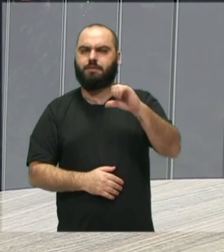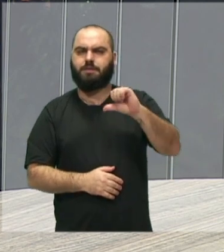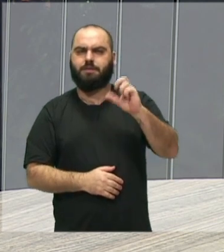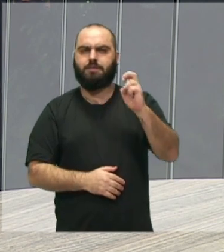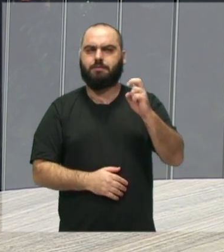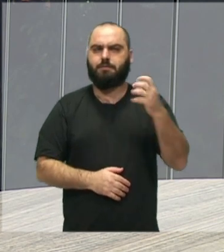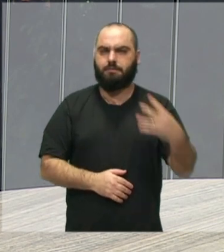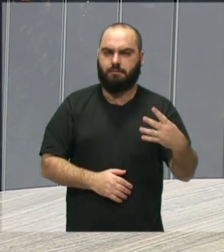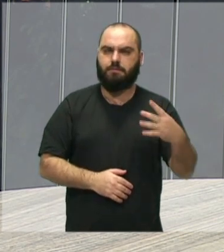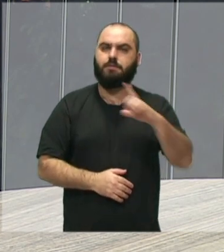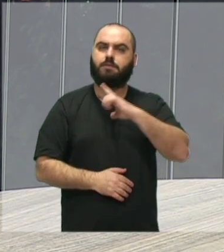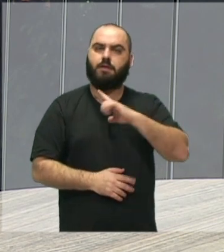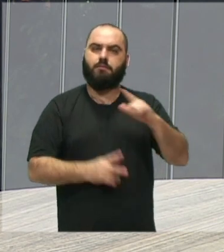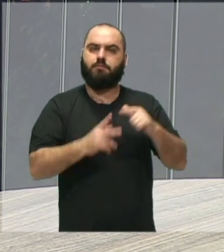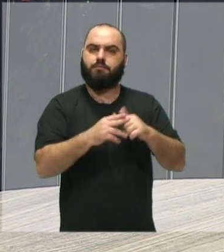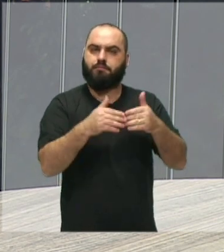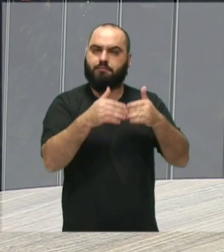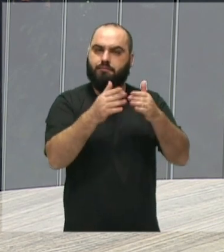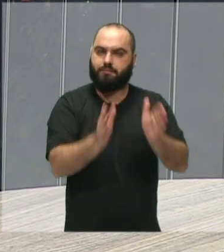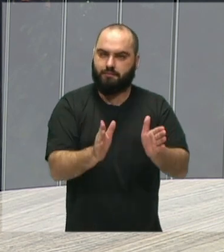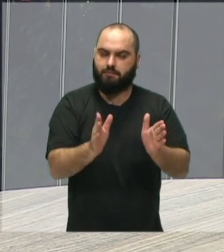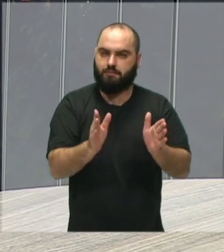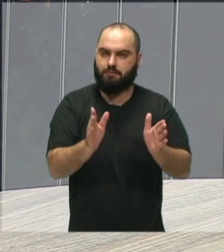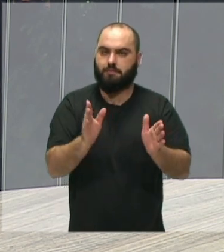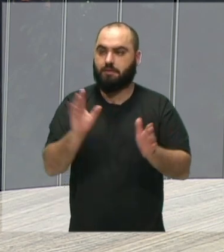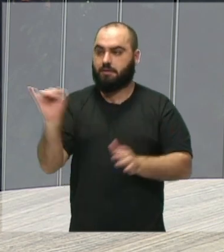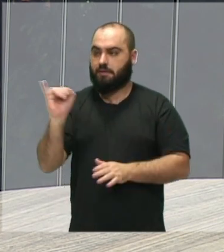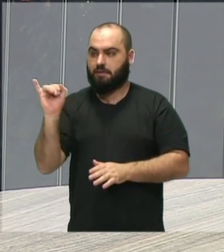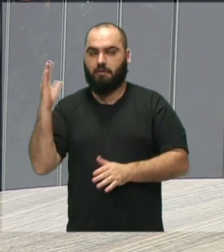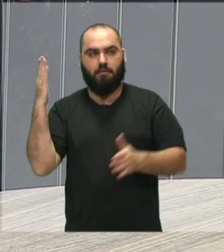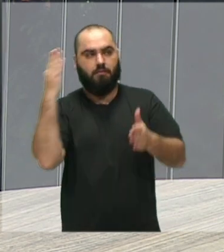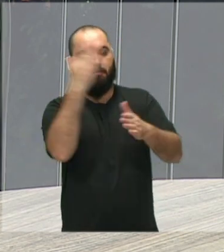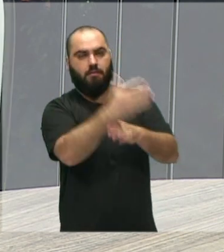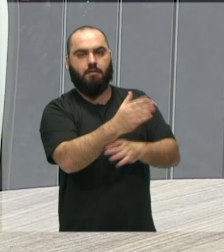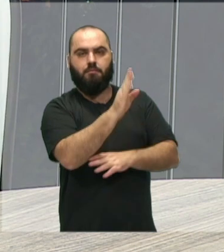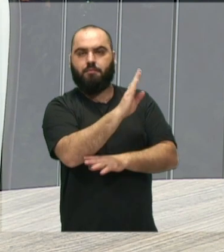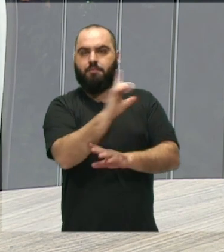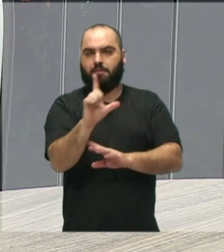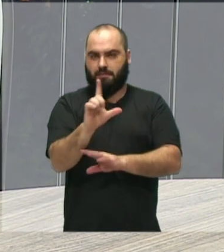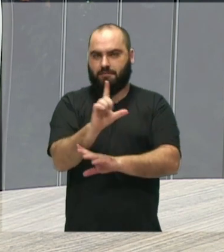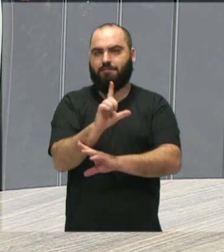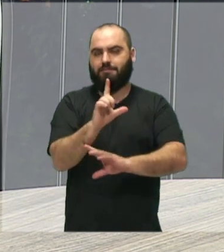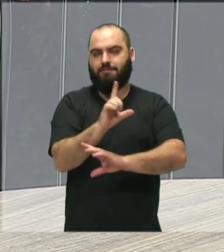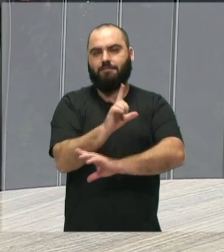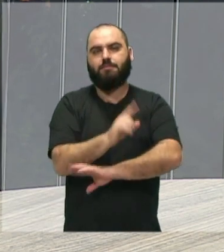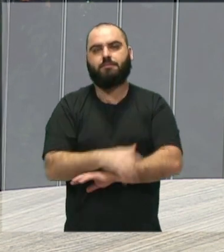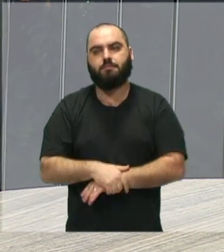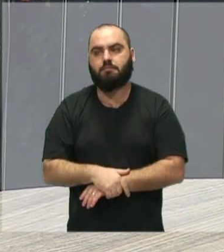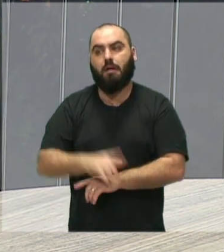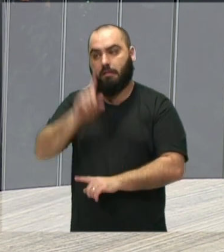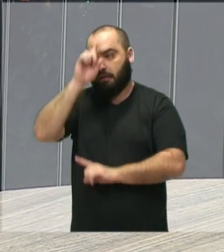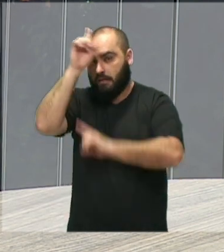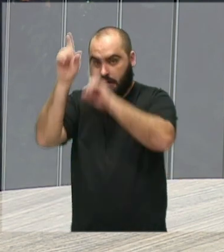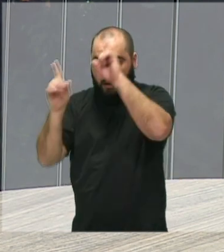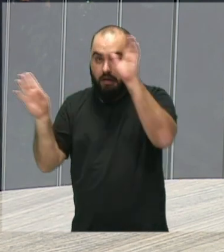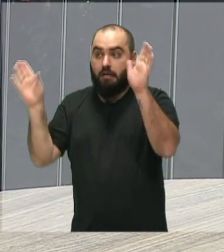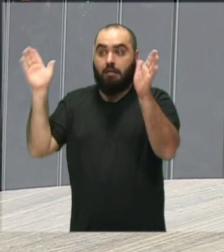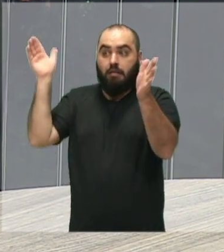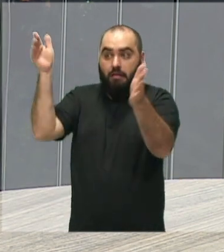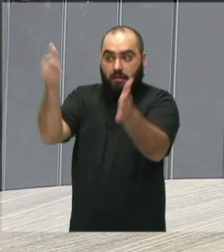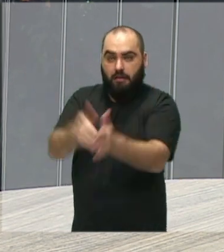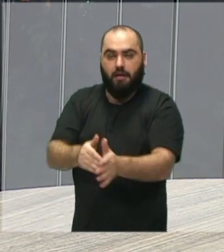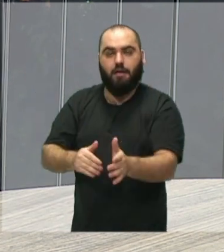né? Que ela teve a sua inauguração junto com o trecho de Itajaí-Blumenau, da linha ferroviária. E a ideia era que chegasse até o porto,